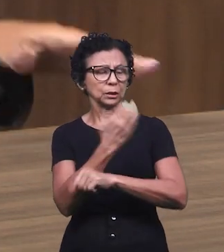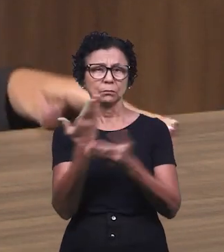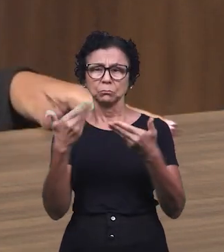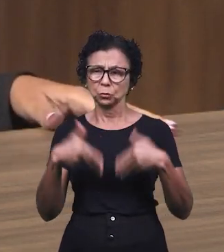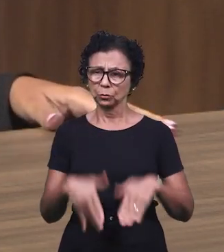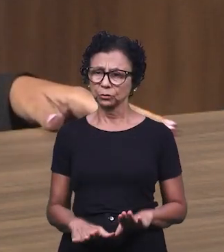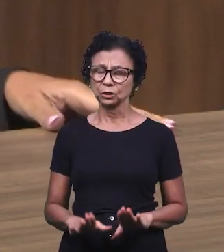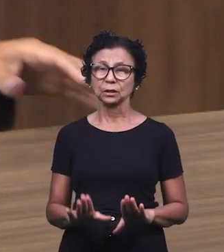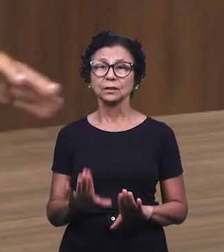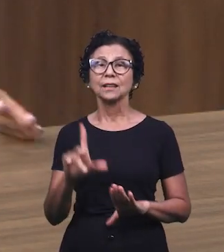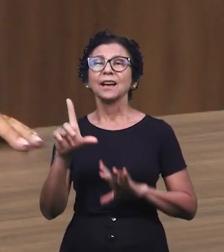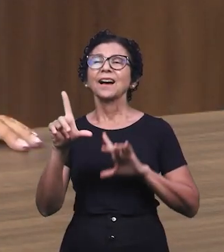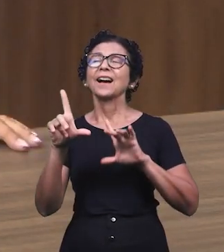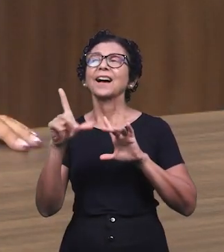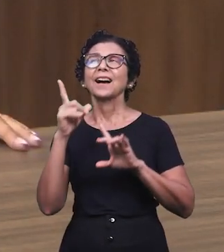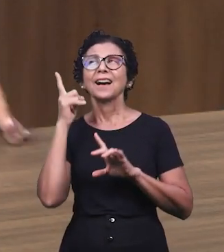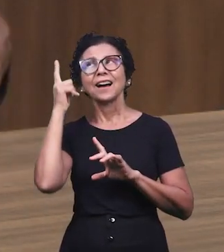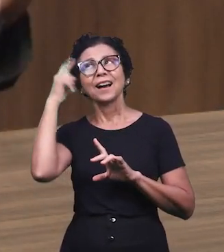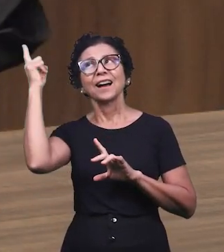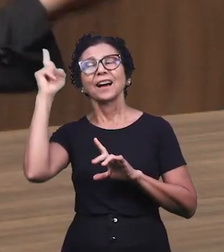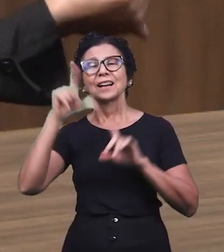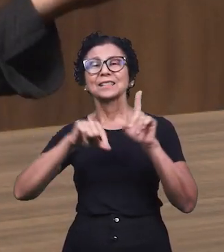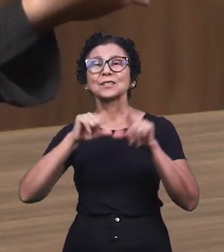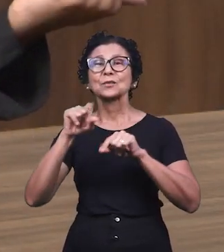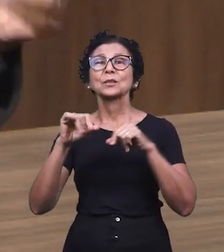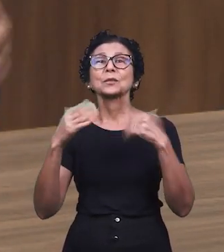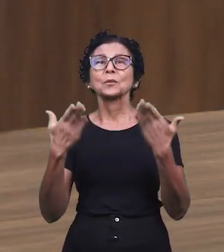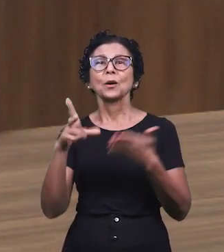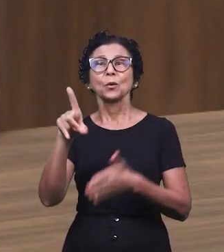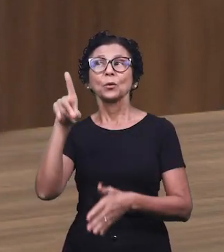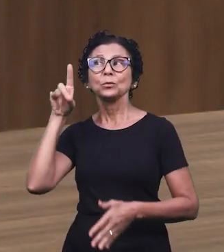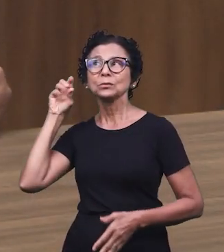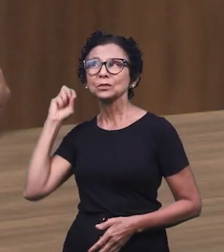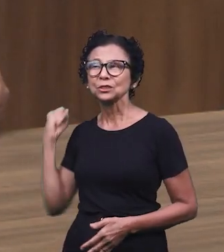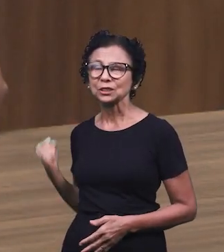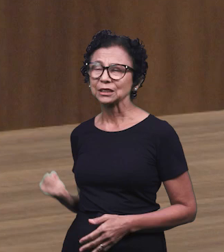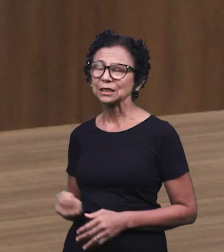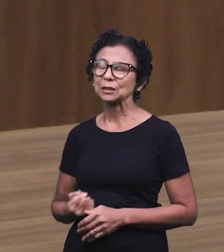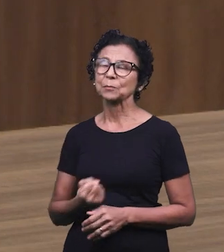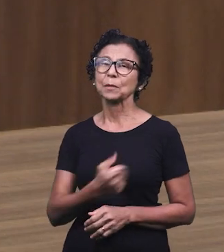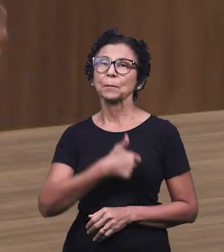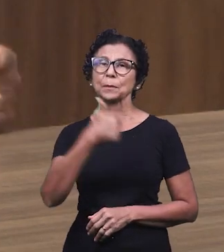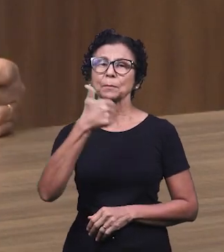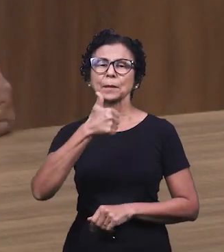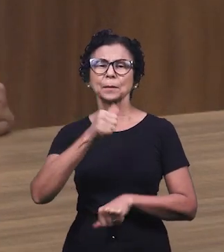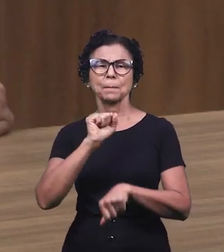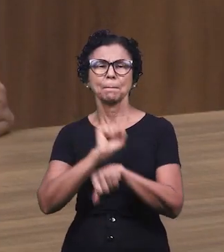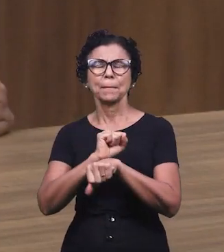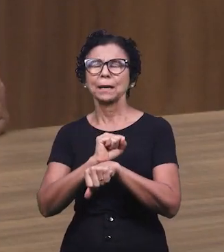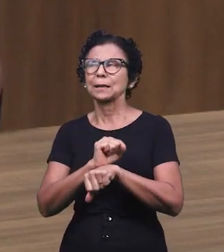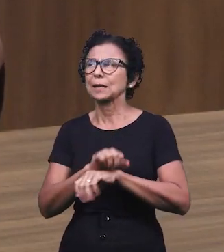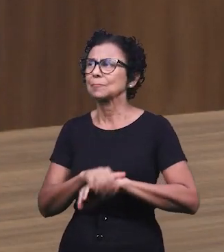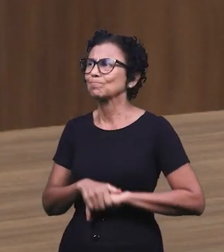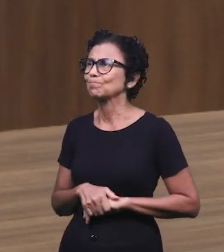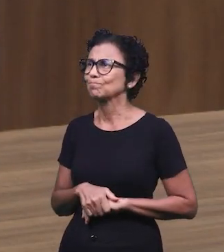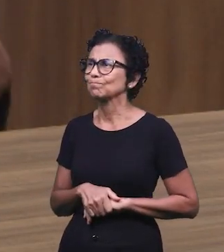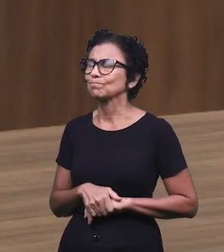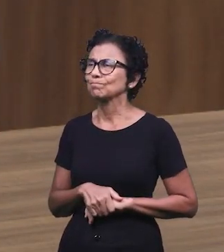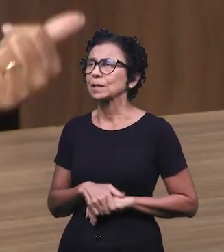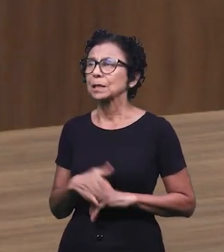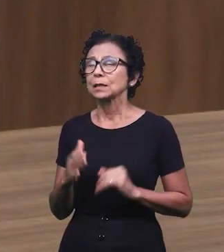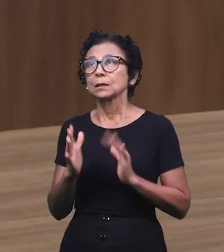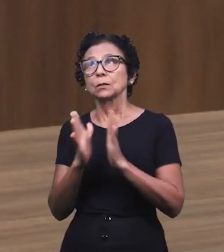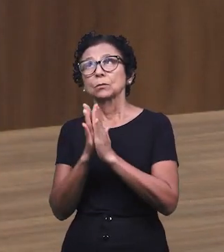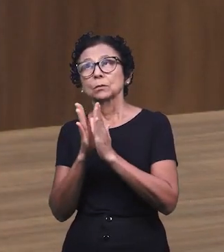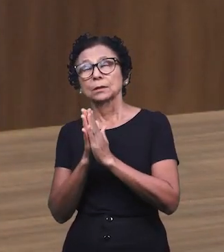Isso. Mas o primeiro passo é eu parar. E muitas vezes, como a Cidinha falou, a gente vai precisar orar, a gente vai precisar buscar o Senhor, a gente vai precisar viver